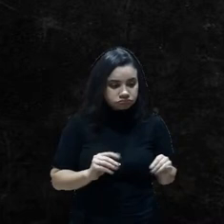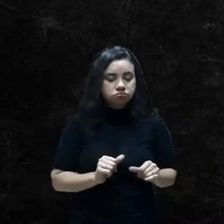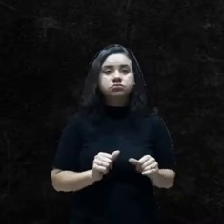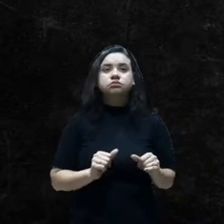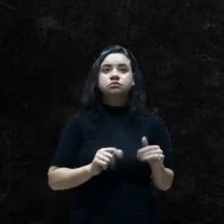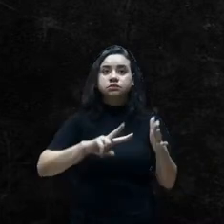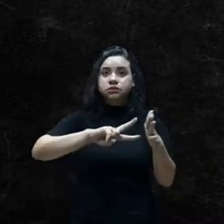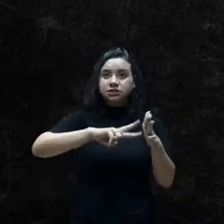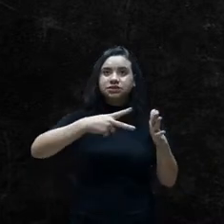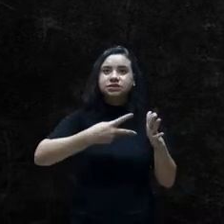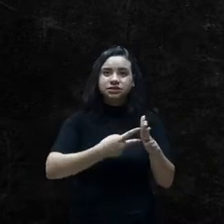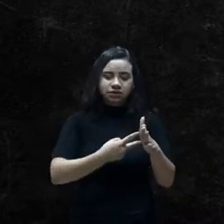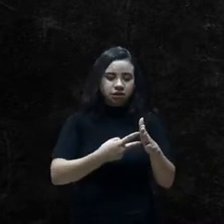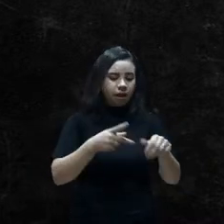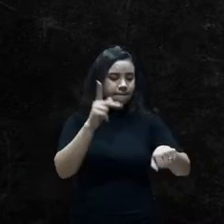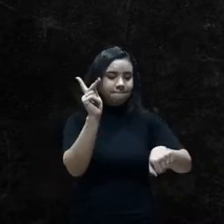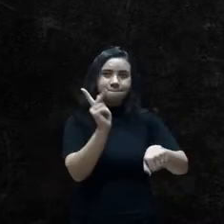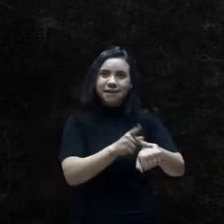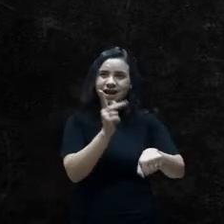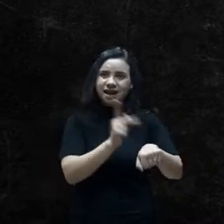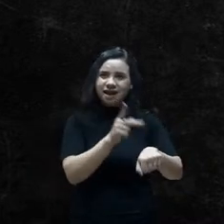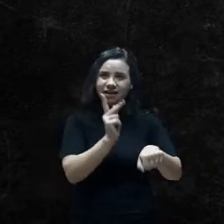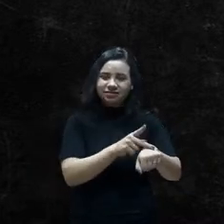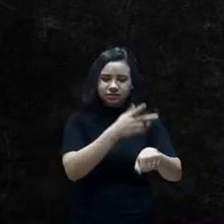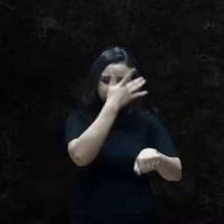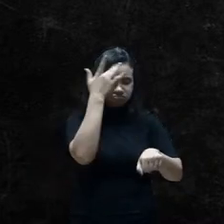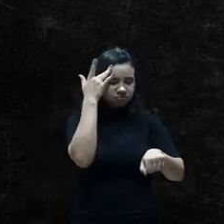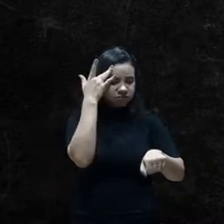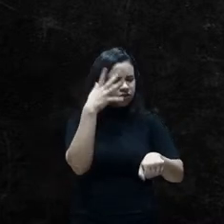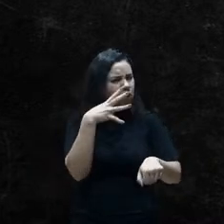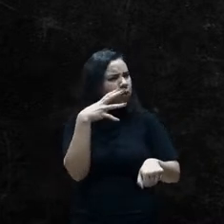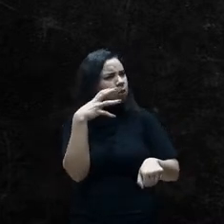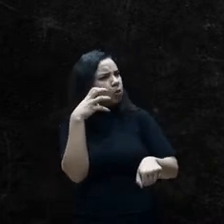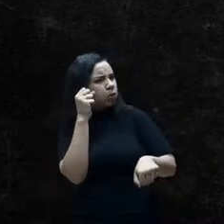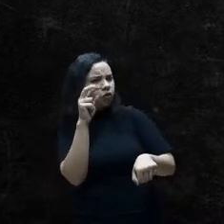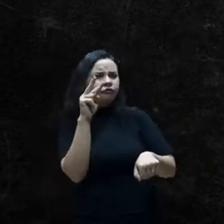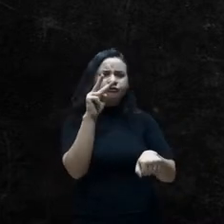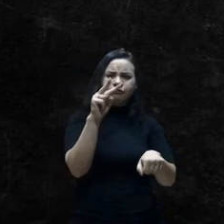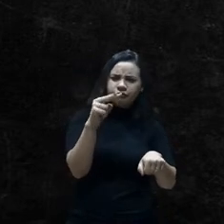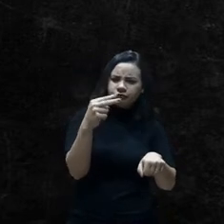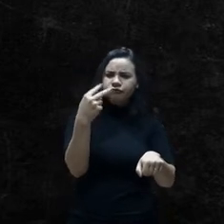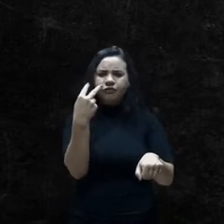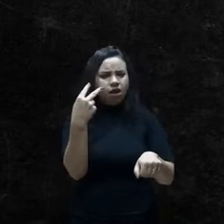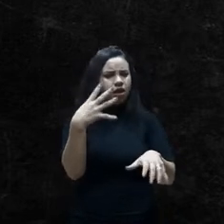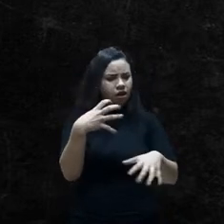sobre a pedra. E ouvindo a palavra, recebem com alegria,